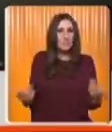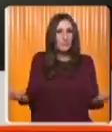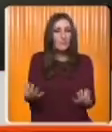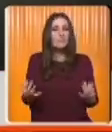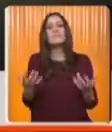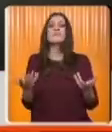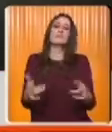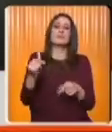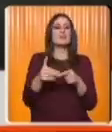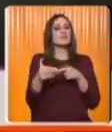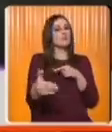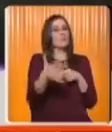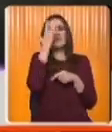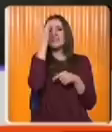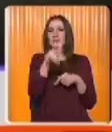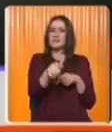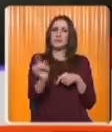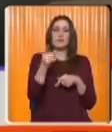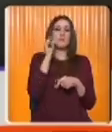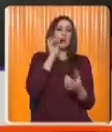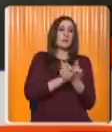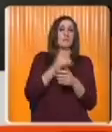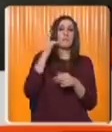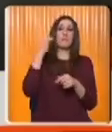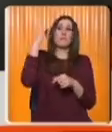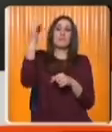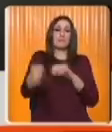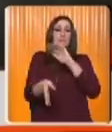assim. Esta semana não está a ser fácil para si, porém. E o seu marido vai-se embora?